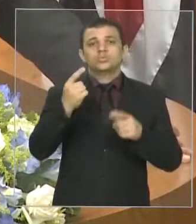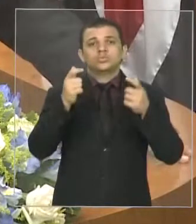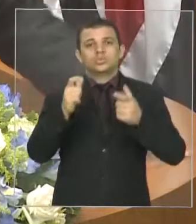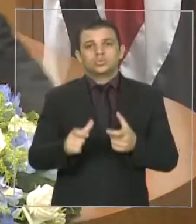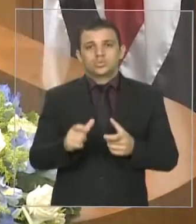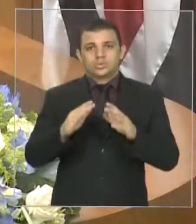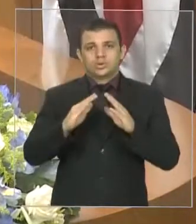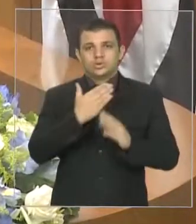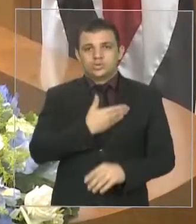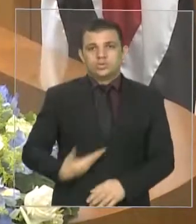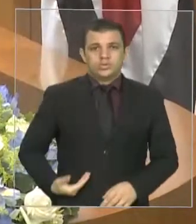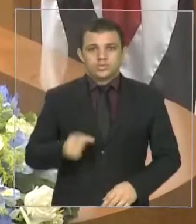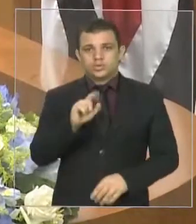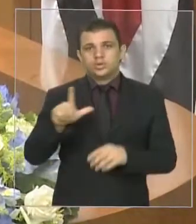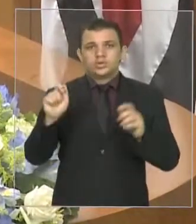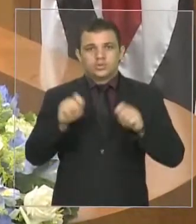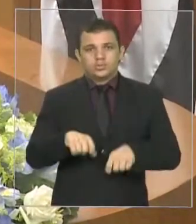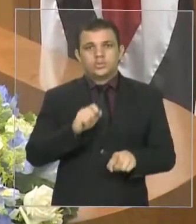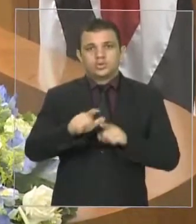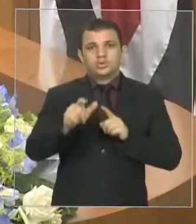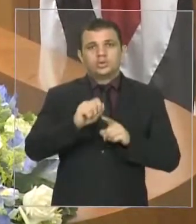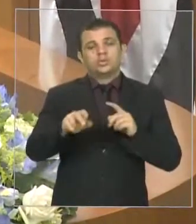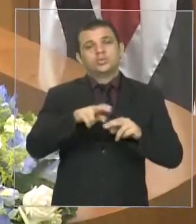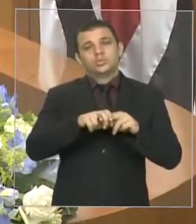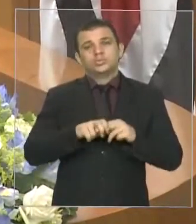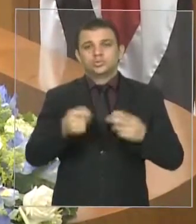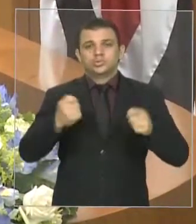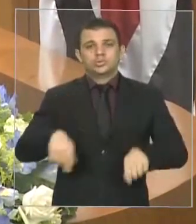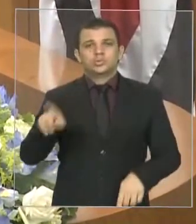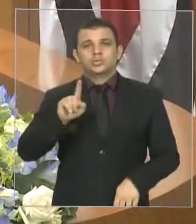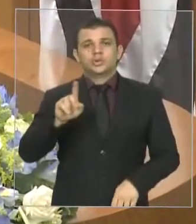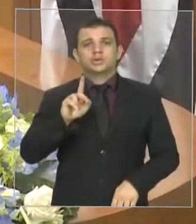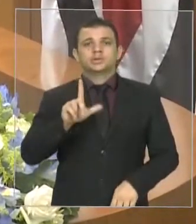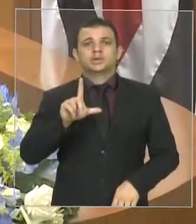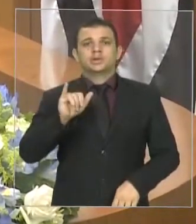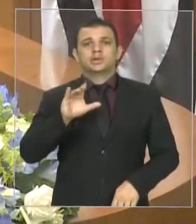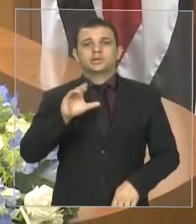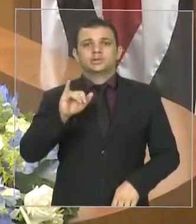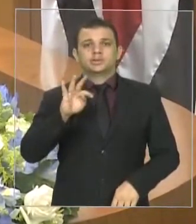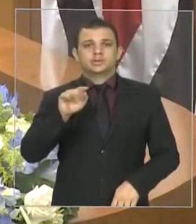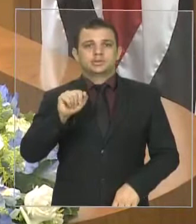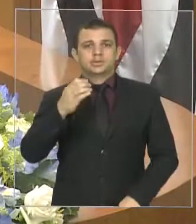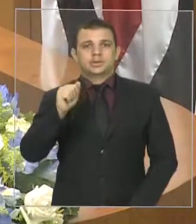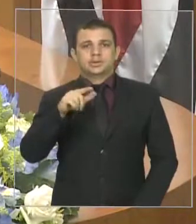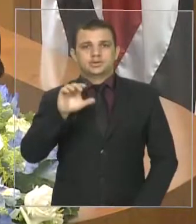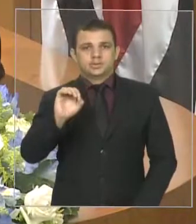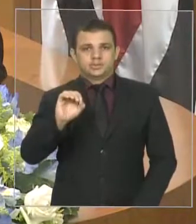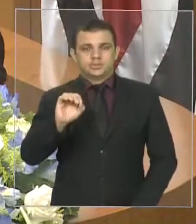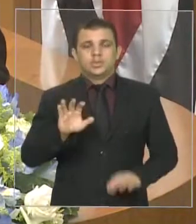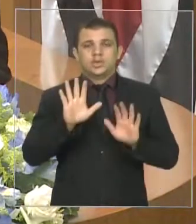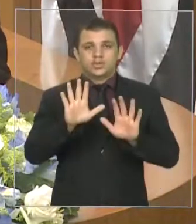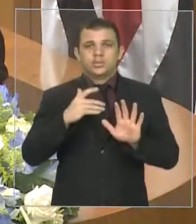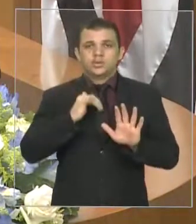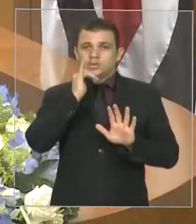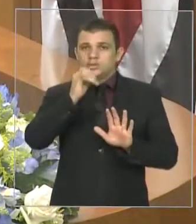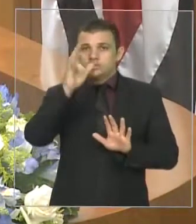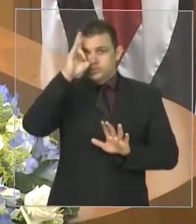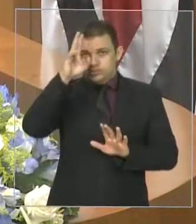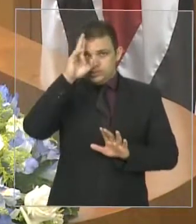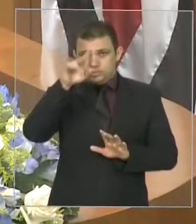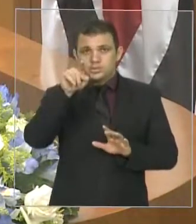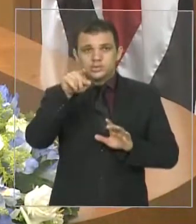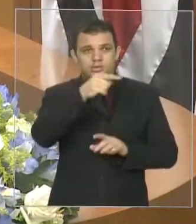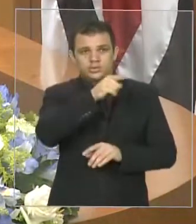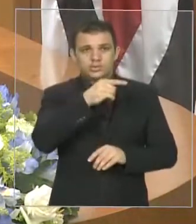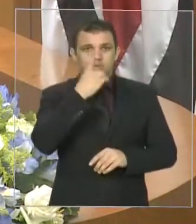na tentativa de justificar a dispensa de licitação, deputado Adriano. E aqui eu quero lembrar, como bem disse o